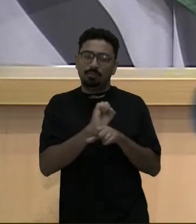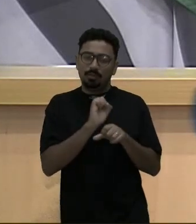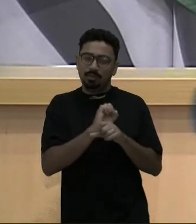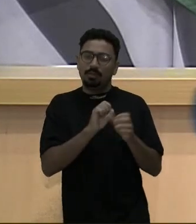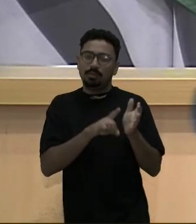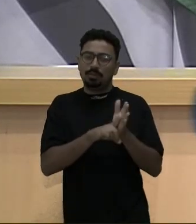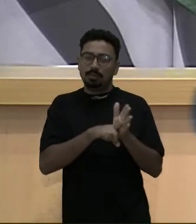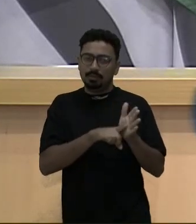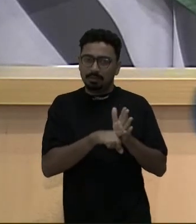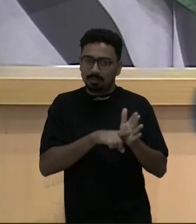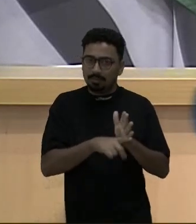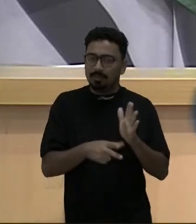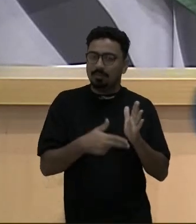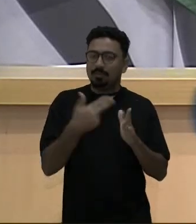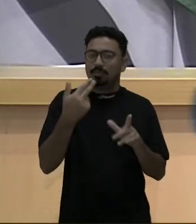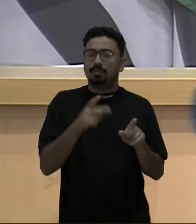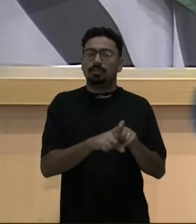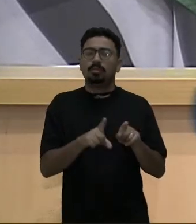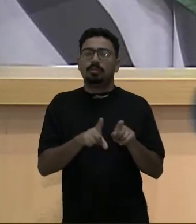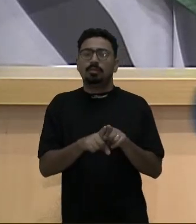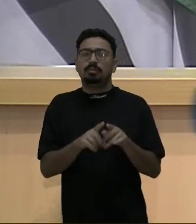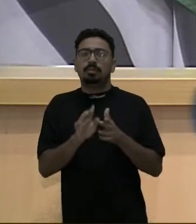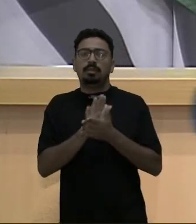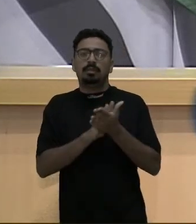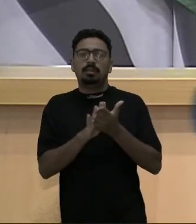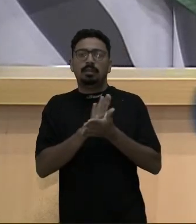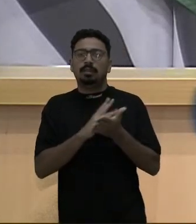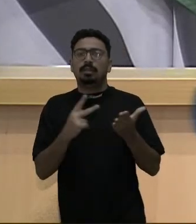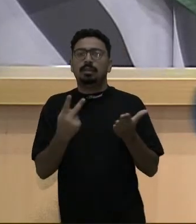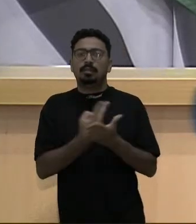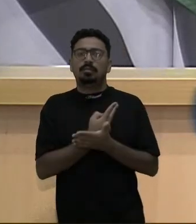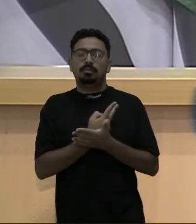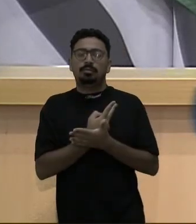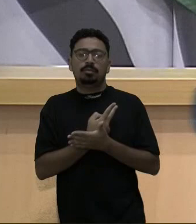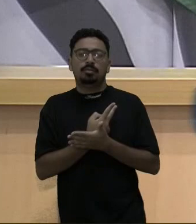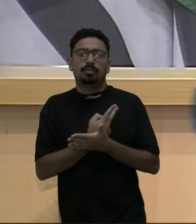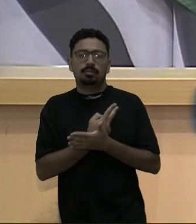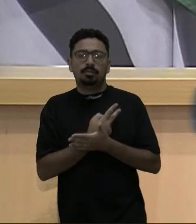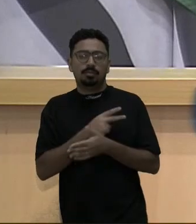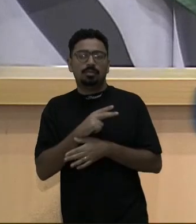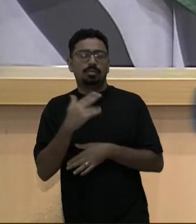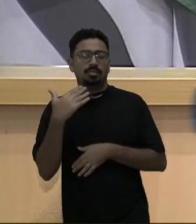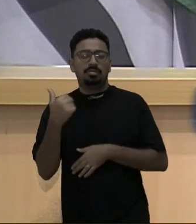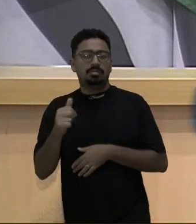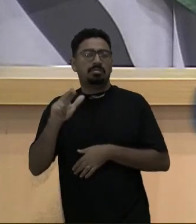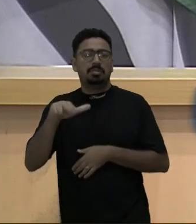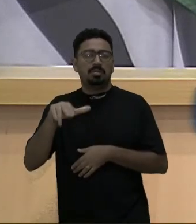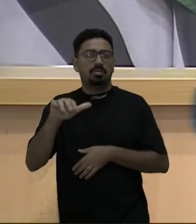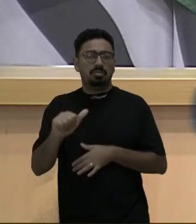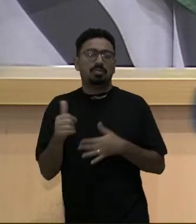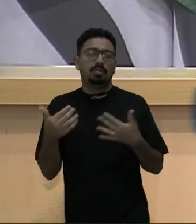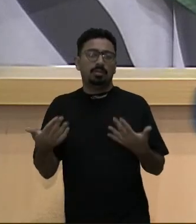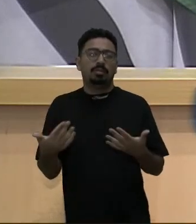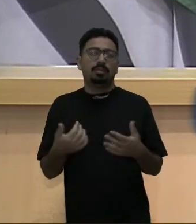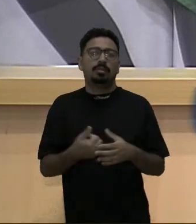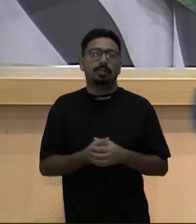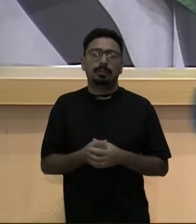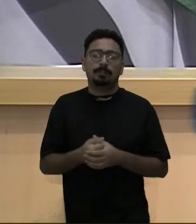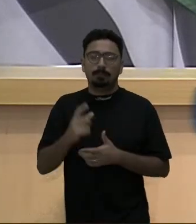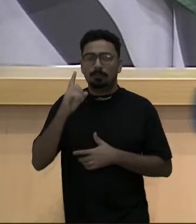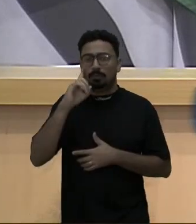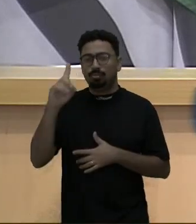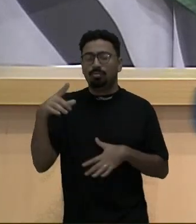consulta, uma cirurgia e nada acontece e nunca é chamado. E aí, em um dia